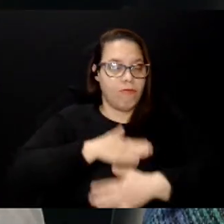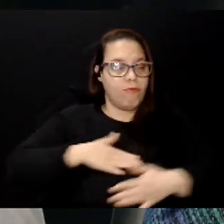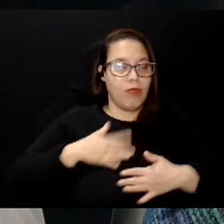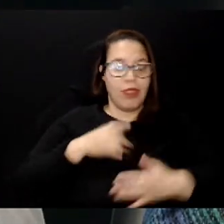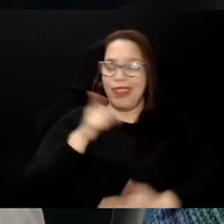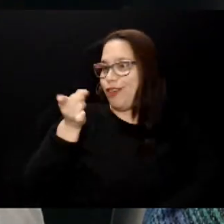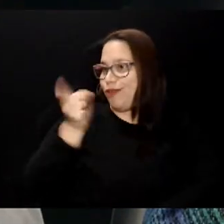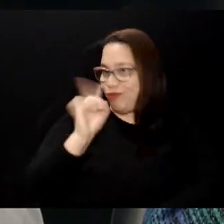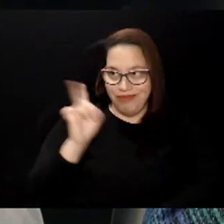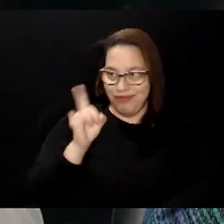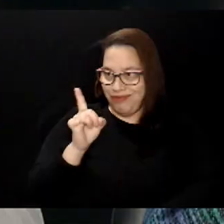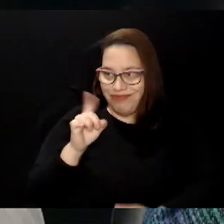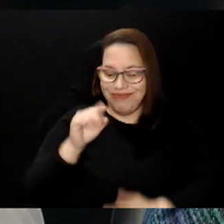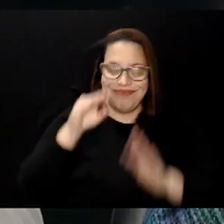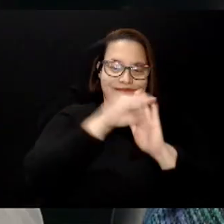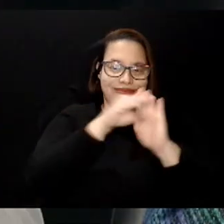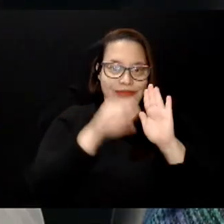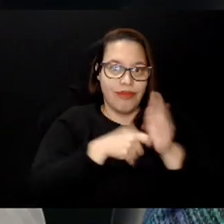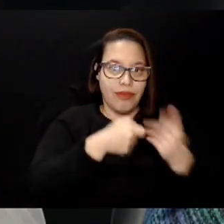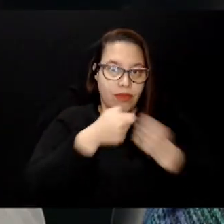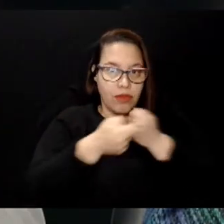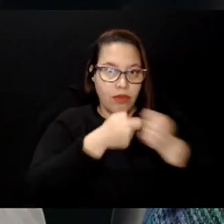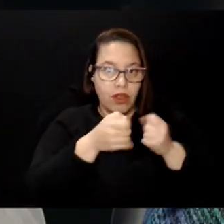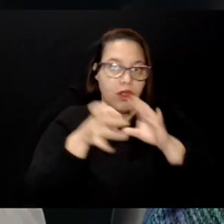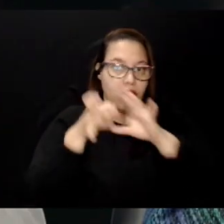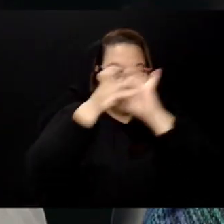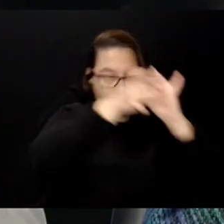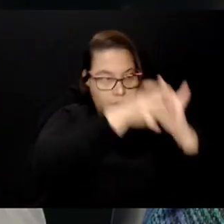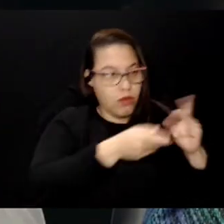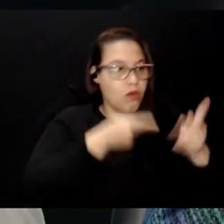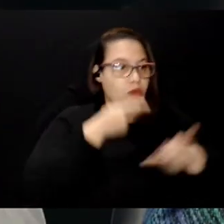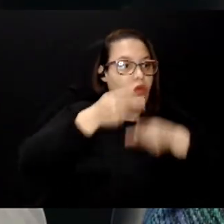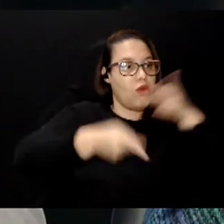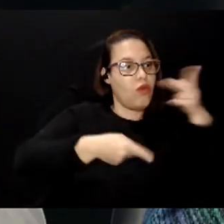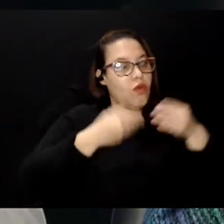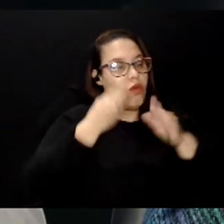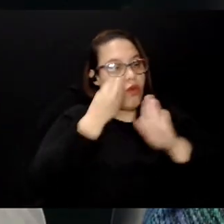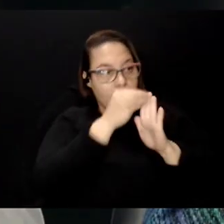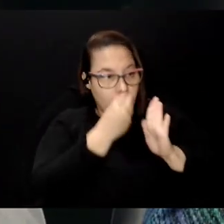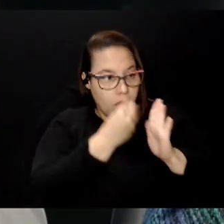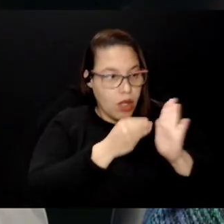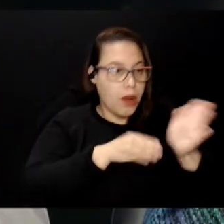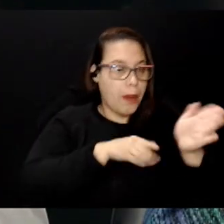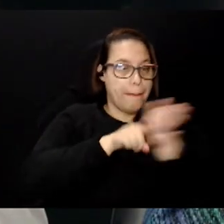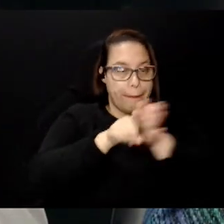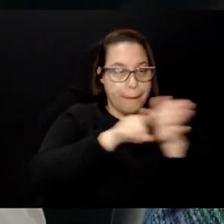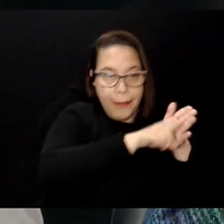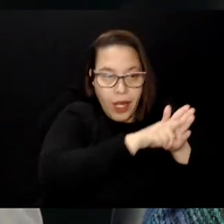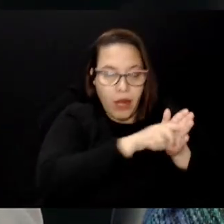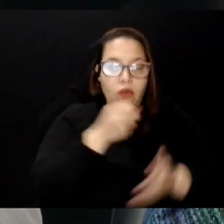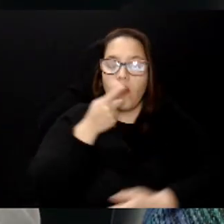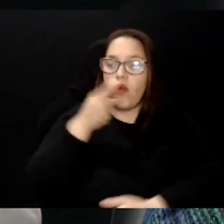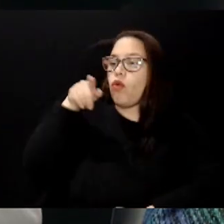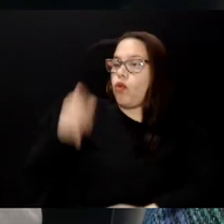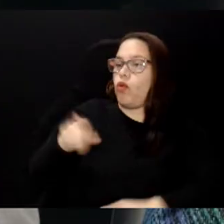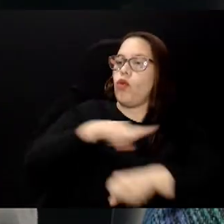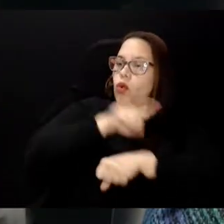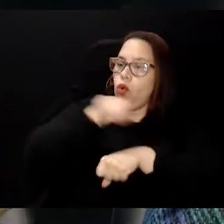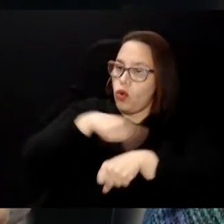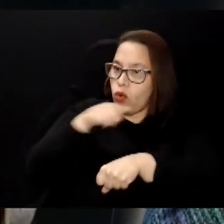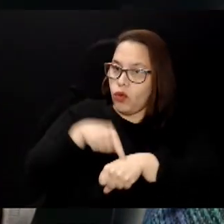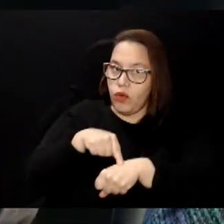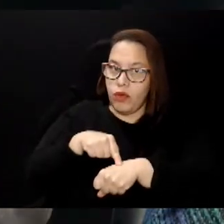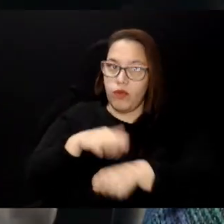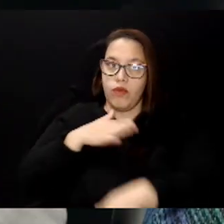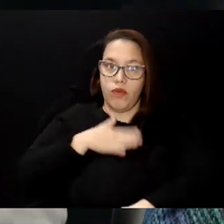para operar em cima do contexto que você passa para ele. Então, se você fala o tempo inteiro, vou puxar a sardinha para mim aqui agora, do